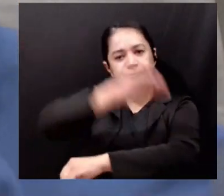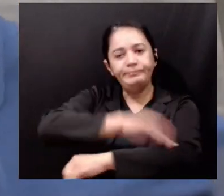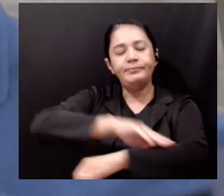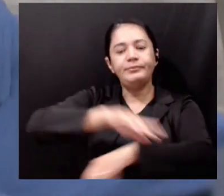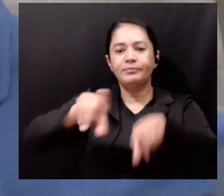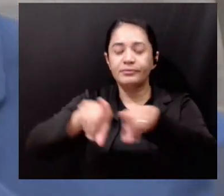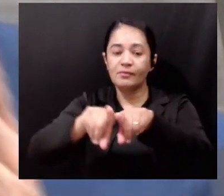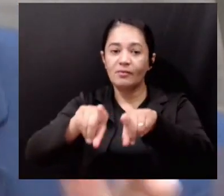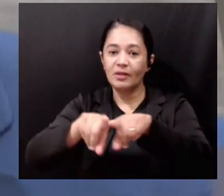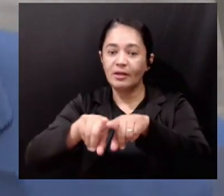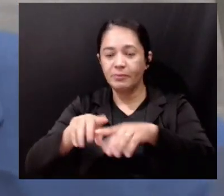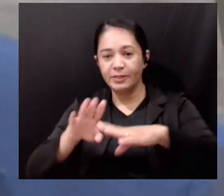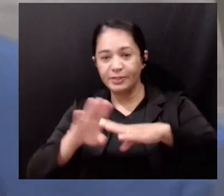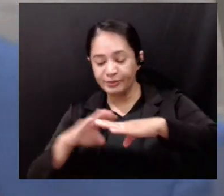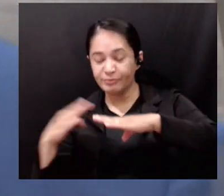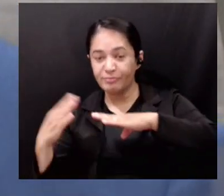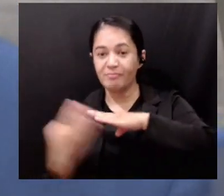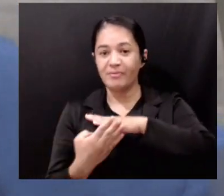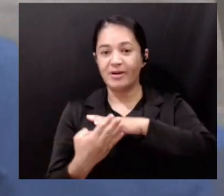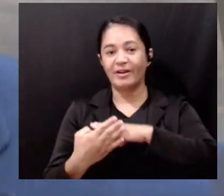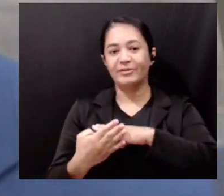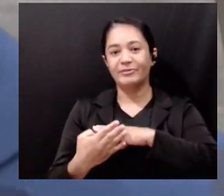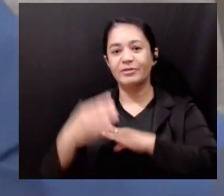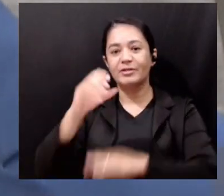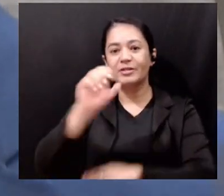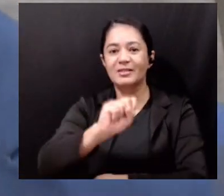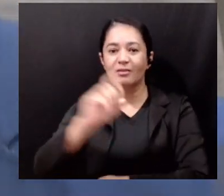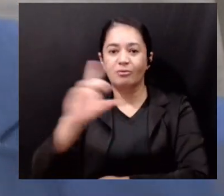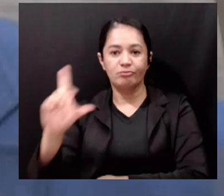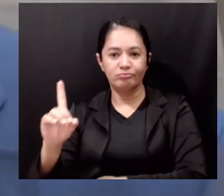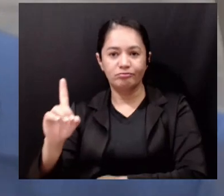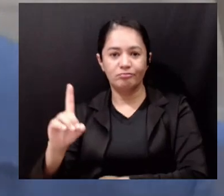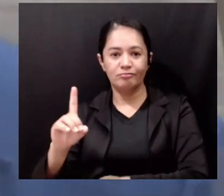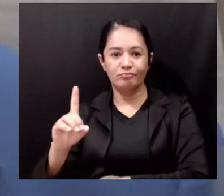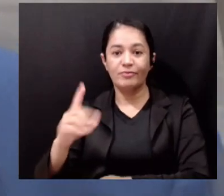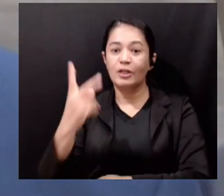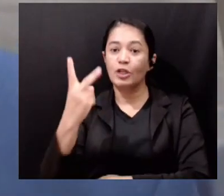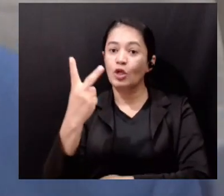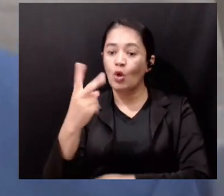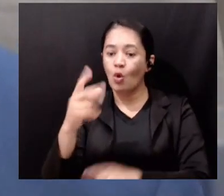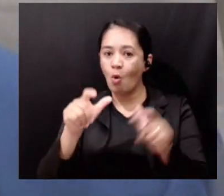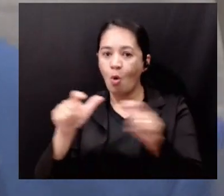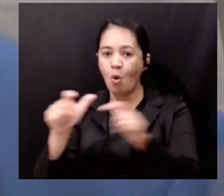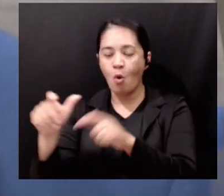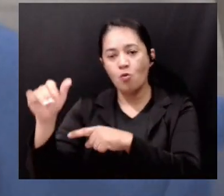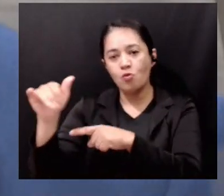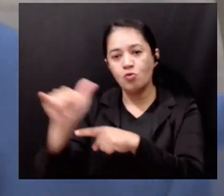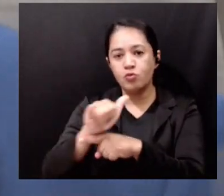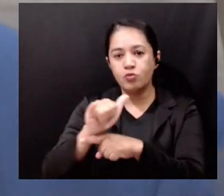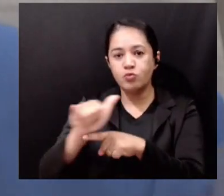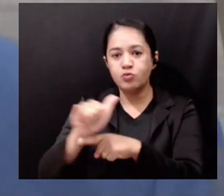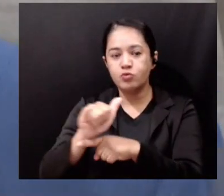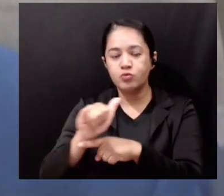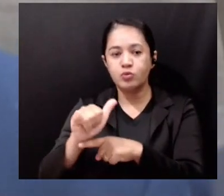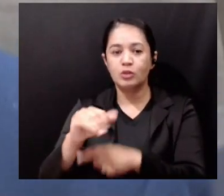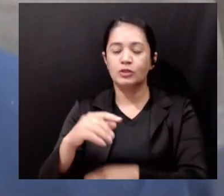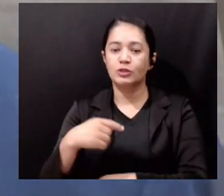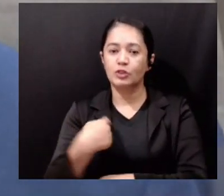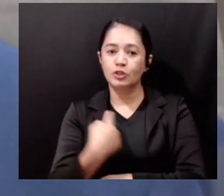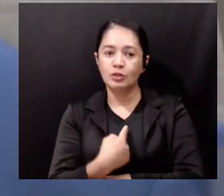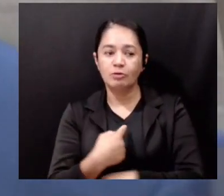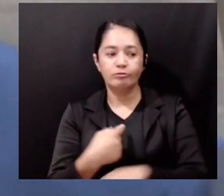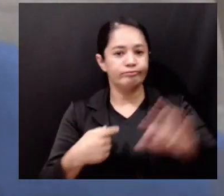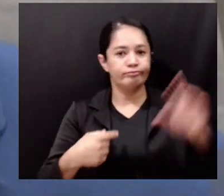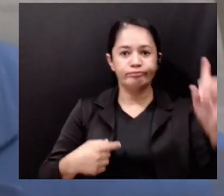São Domingos. 2 pontos estratégicos com a nova obra. Esses 2 pontos dos extremos, né, tanto do lado direito como do lado